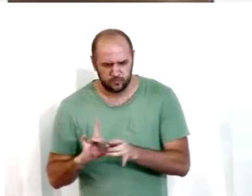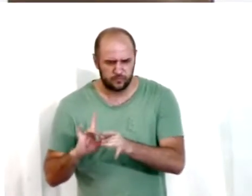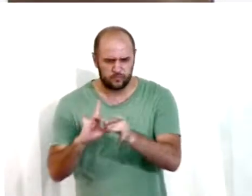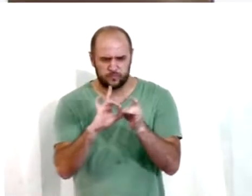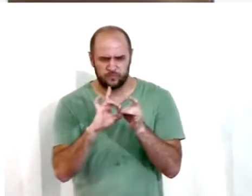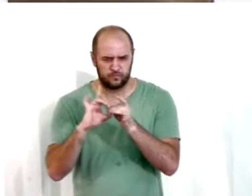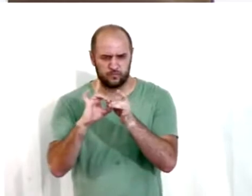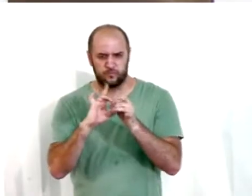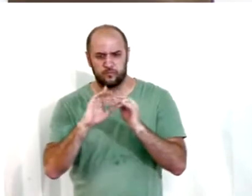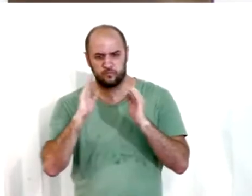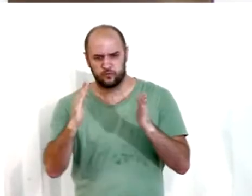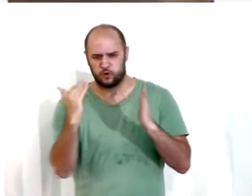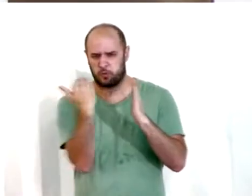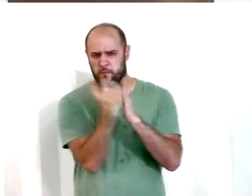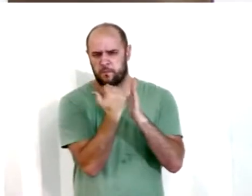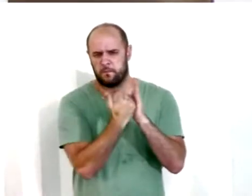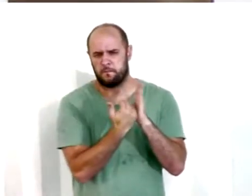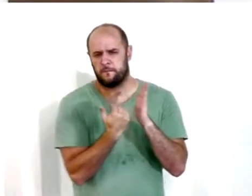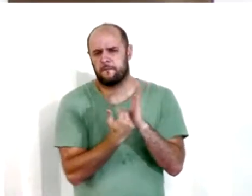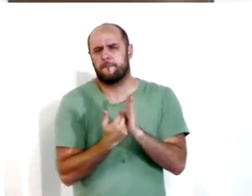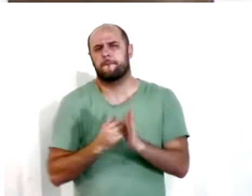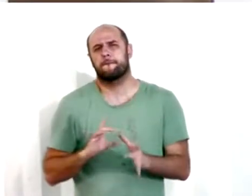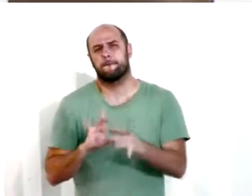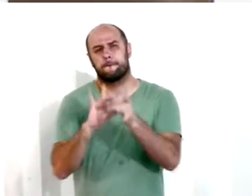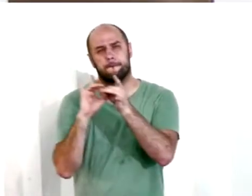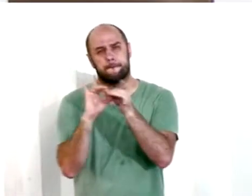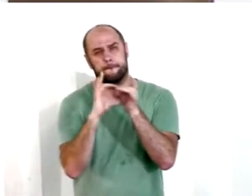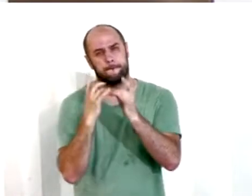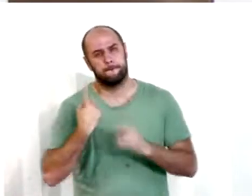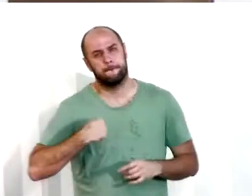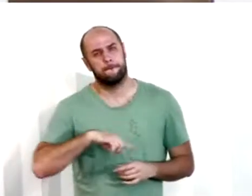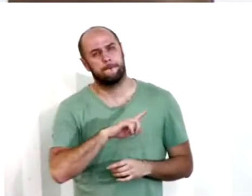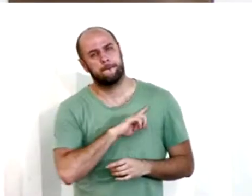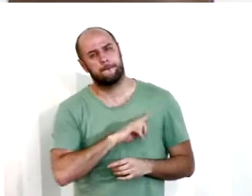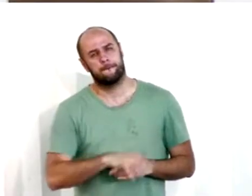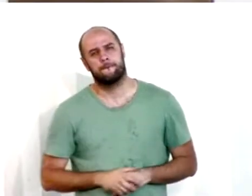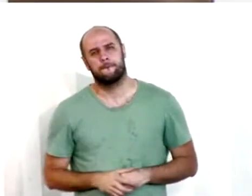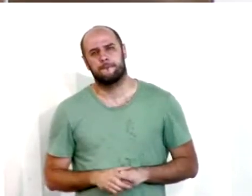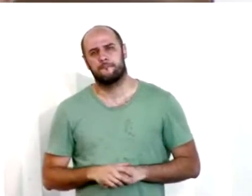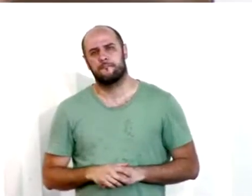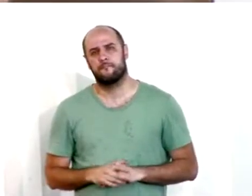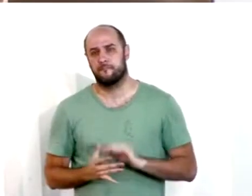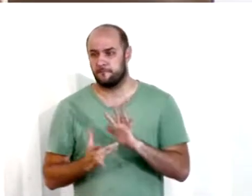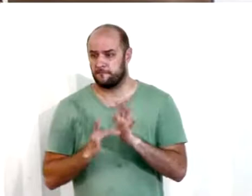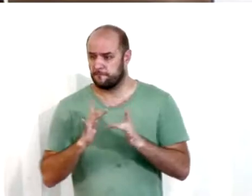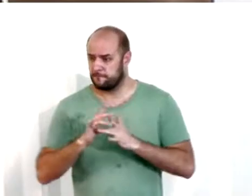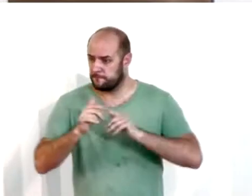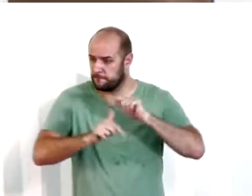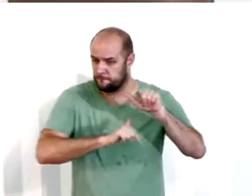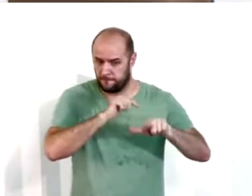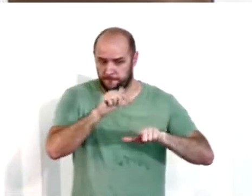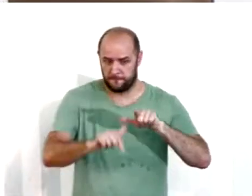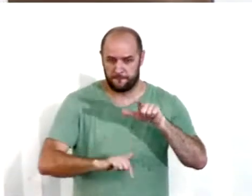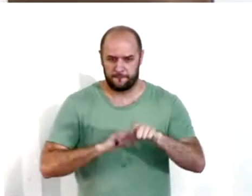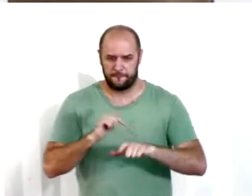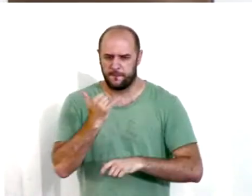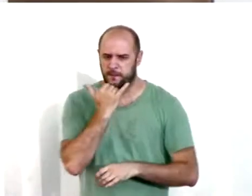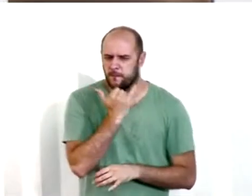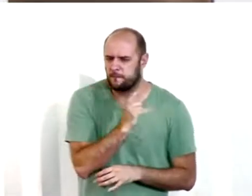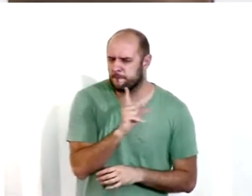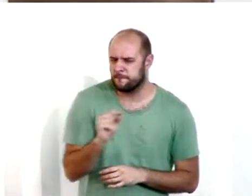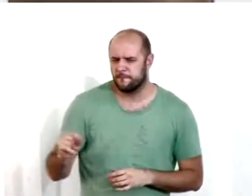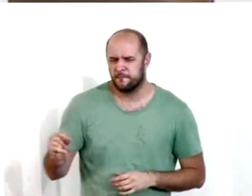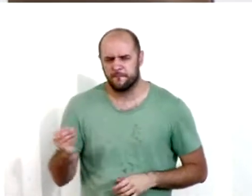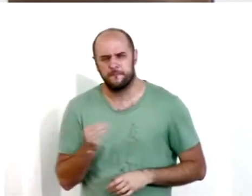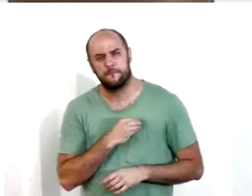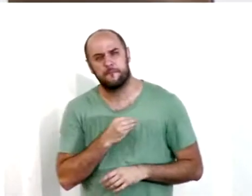está estabelecida também conosco. O que Cristo fez na cruz, redimindo